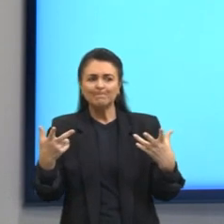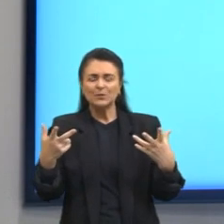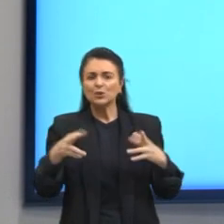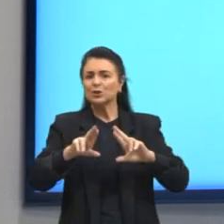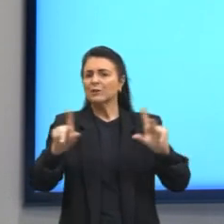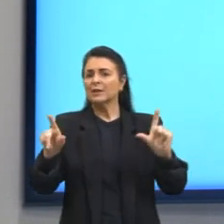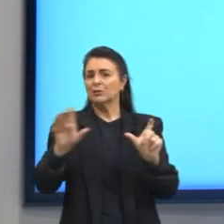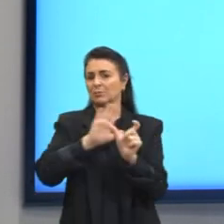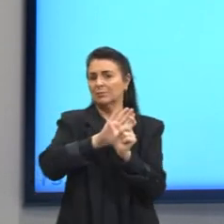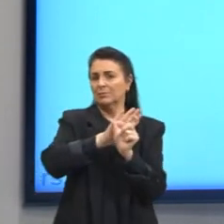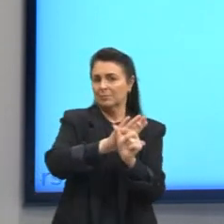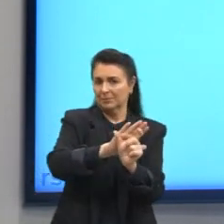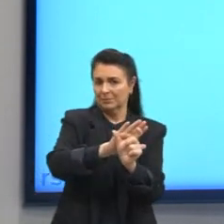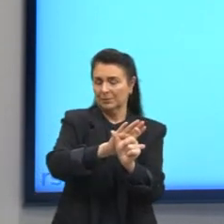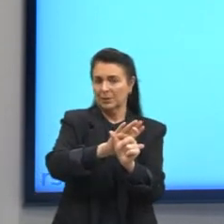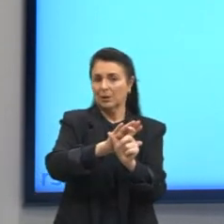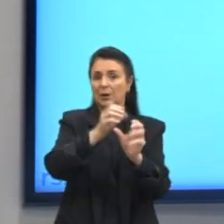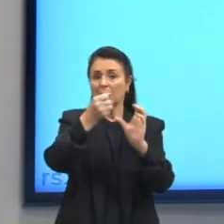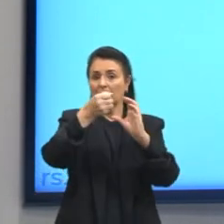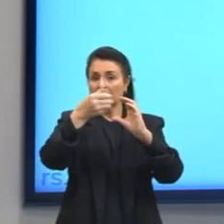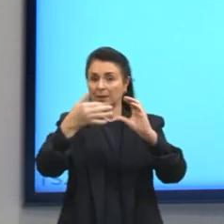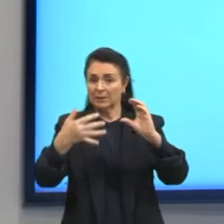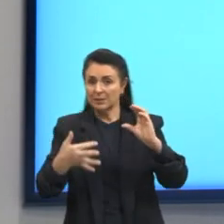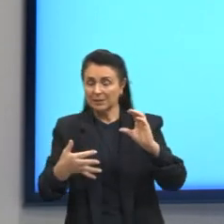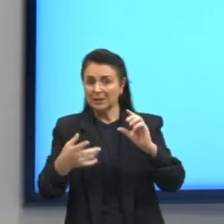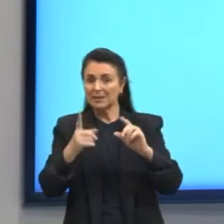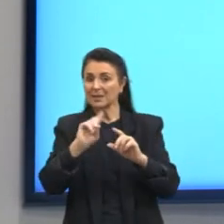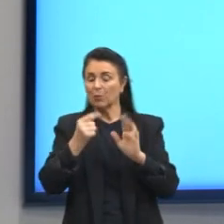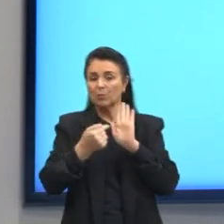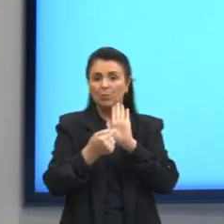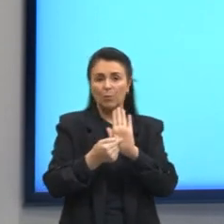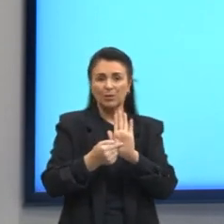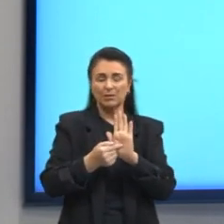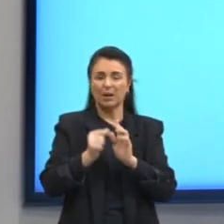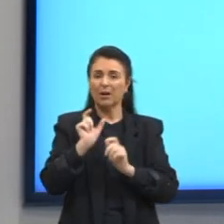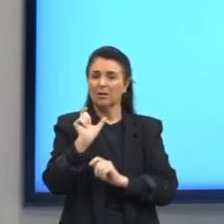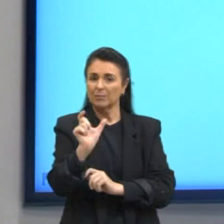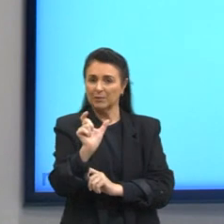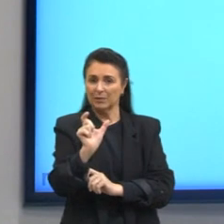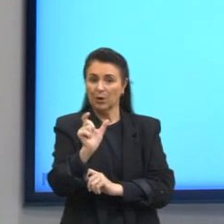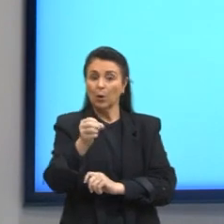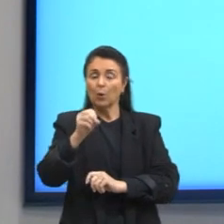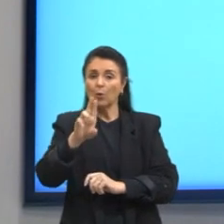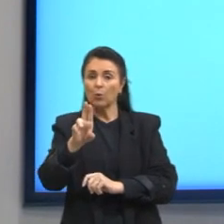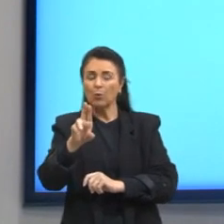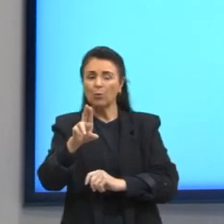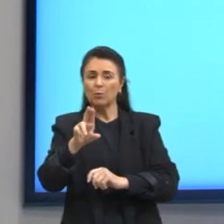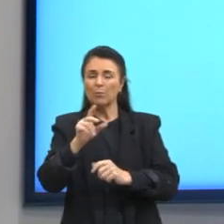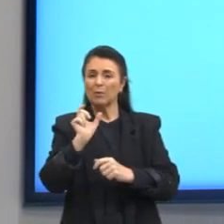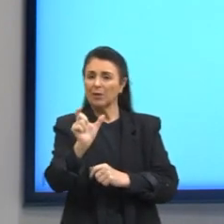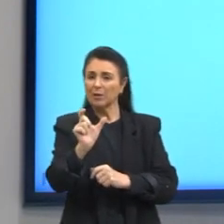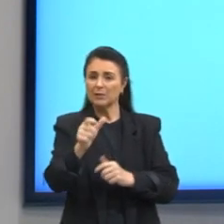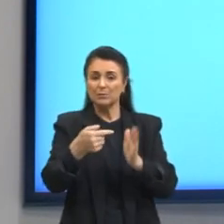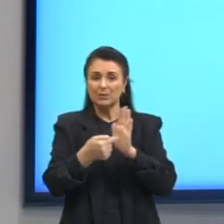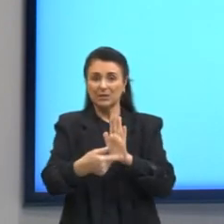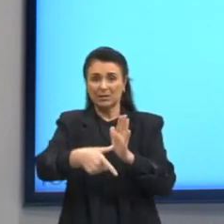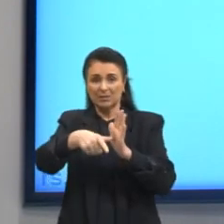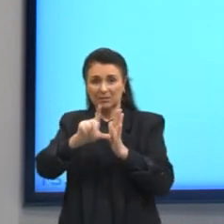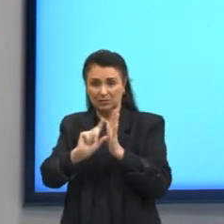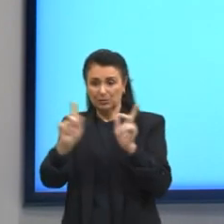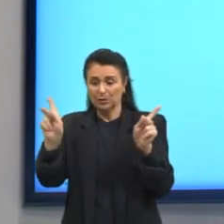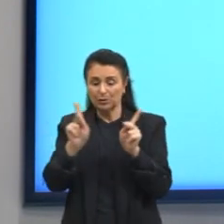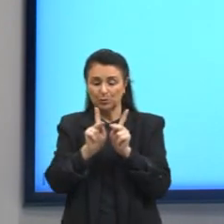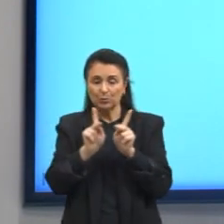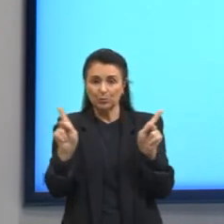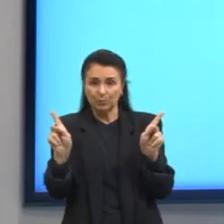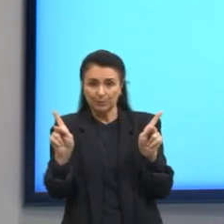elipse que se caracteriza pela omissão de palavras ou expressões anteriormente expressas no período a repetição